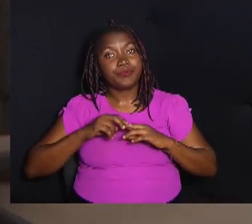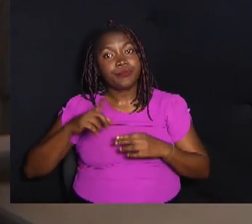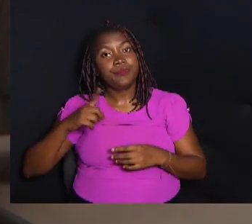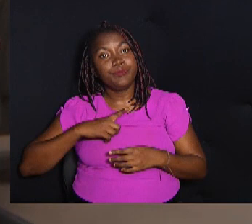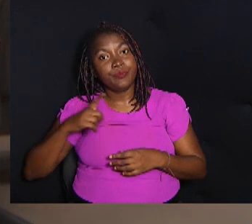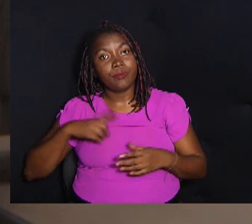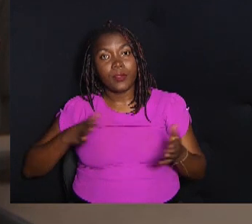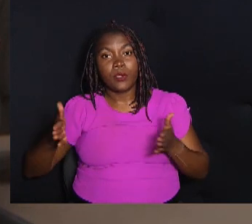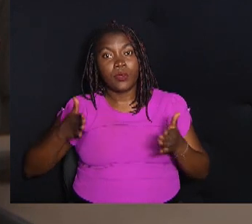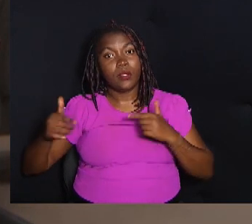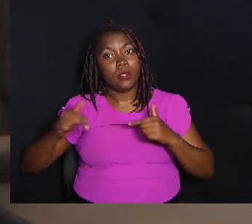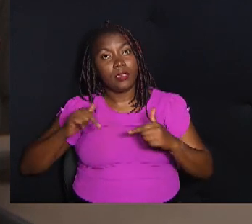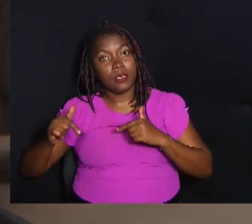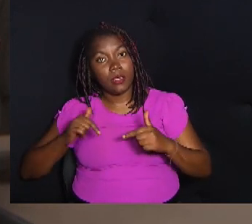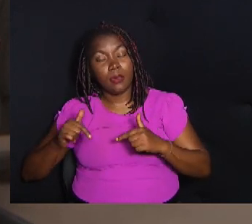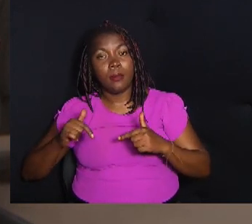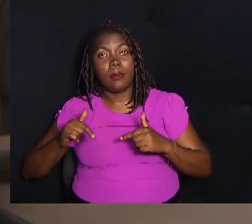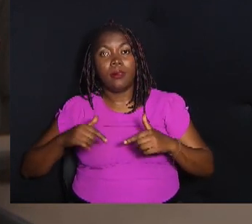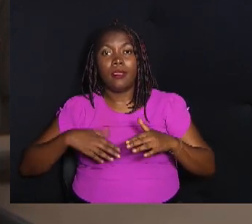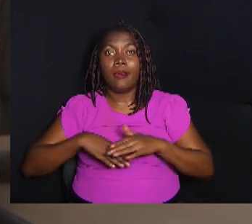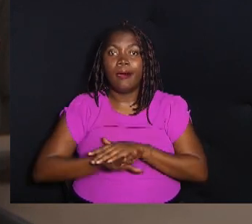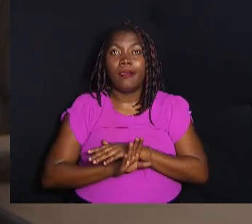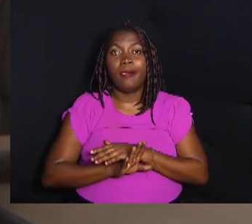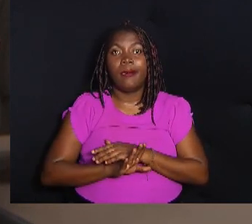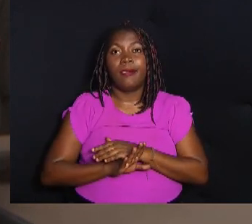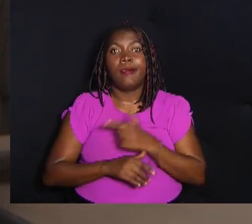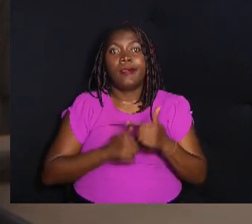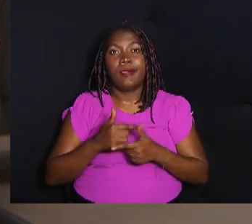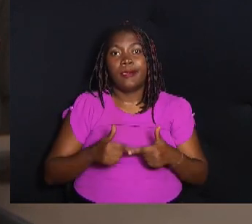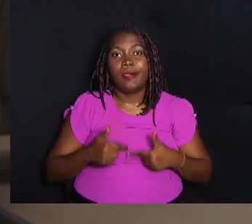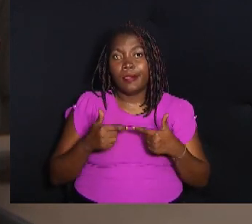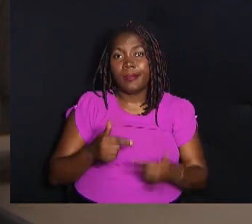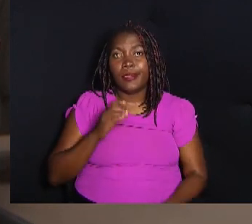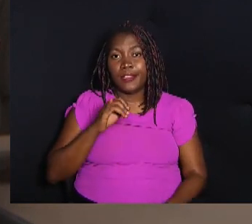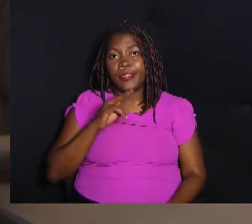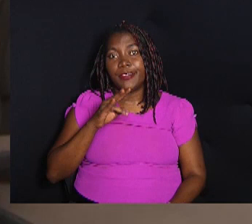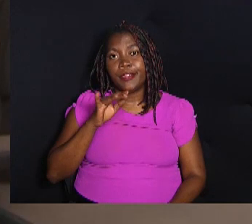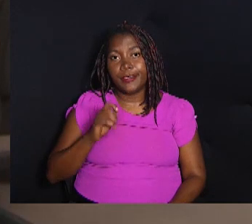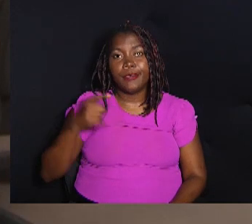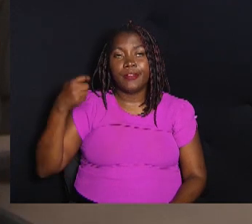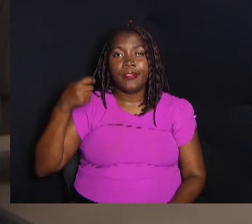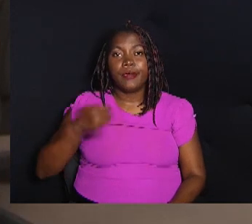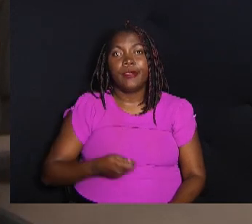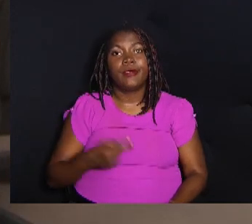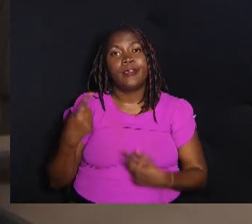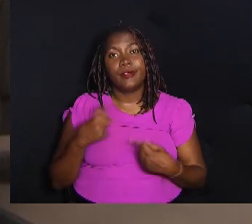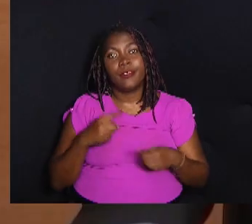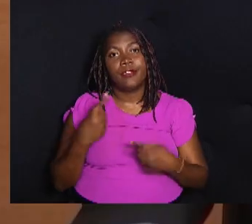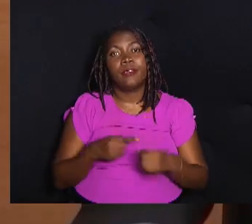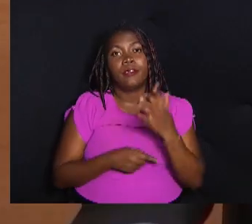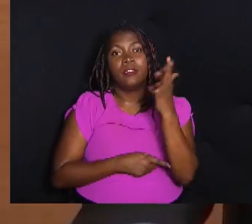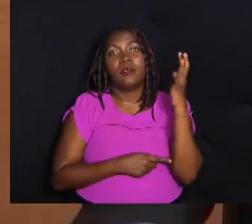os trabalho bem como arquivo da ação civil pública impada por atos lesivos ao meio ambiente e o vidro da